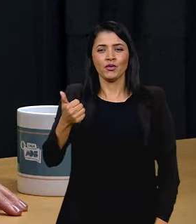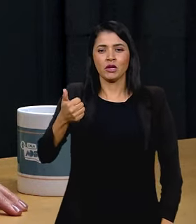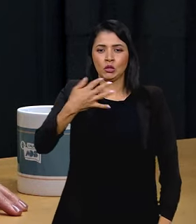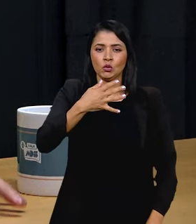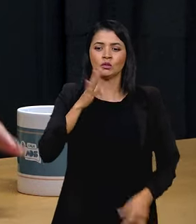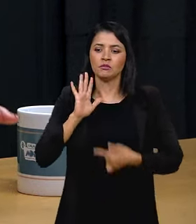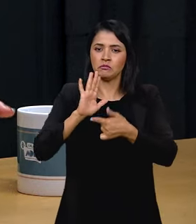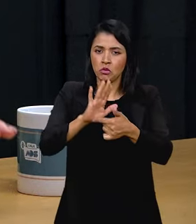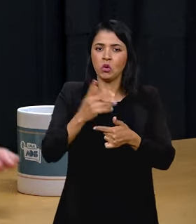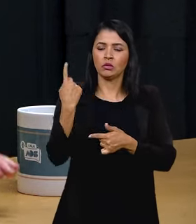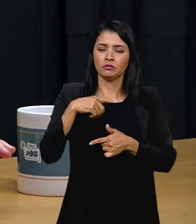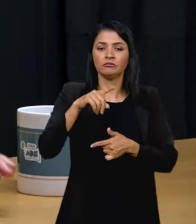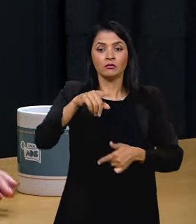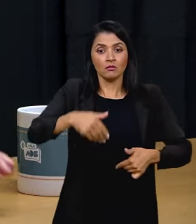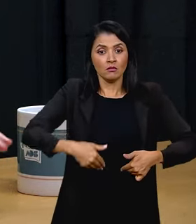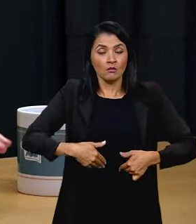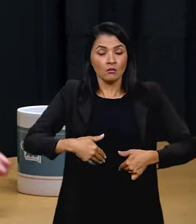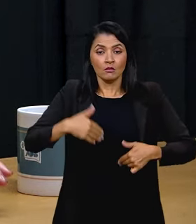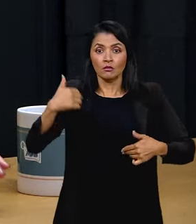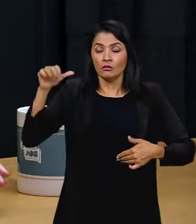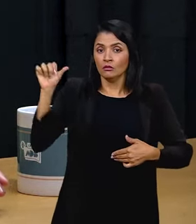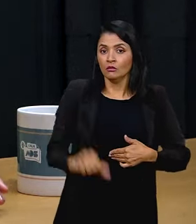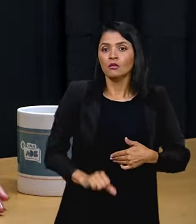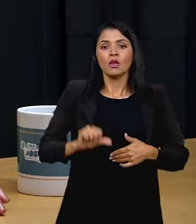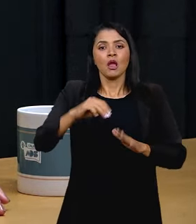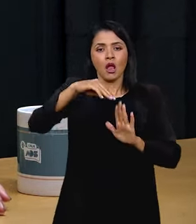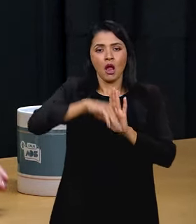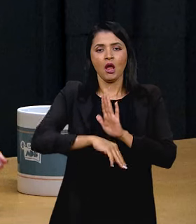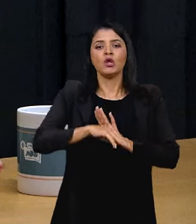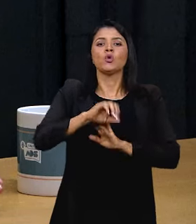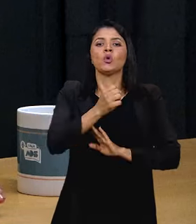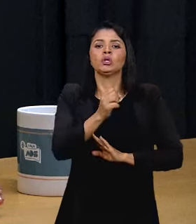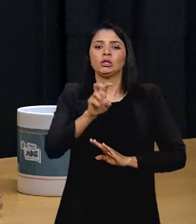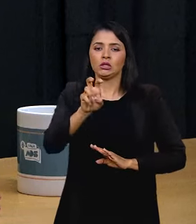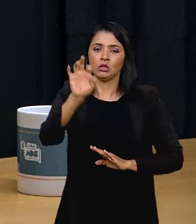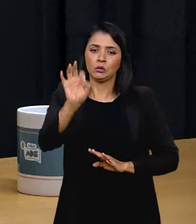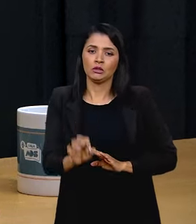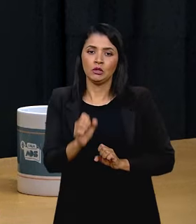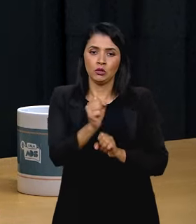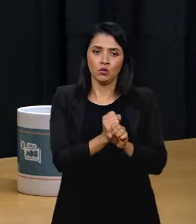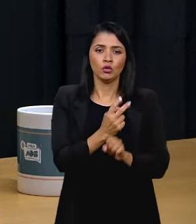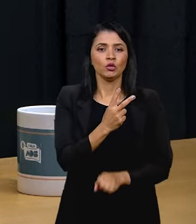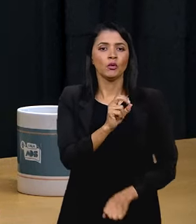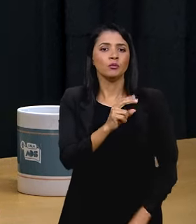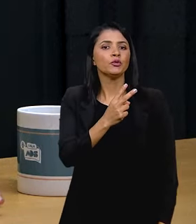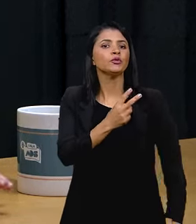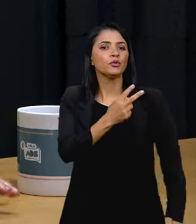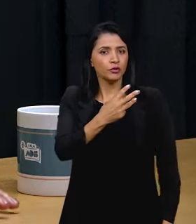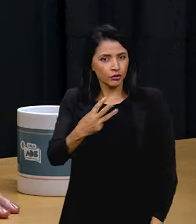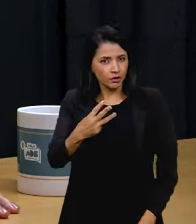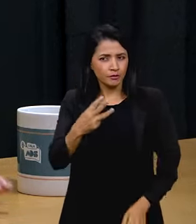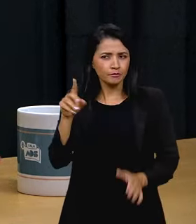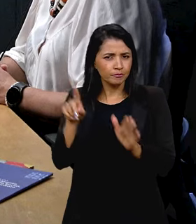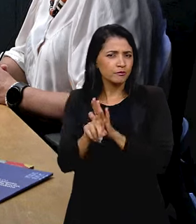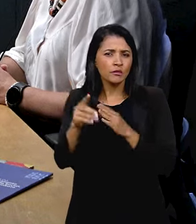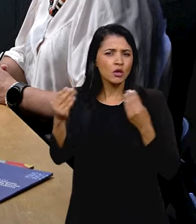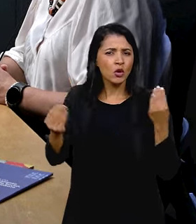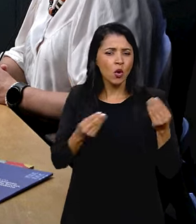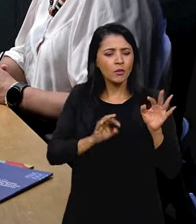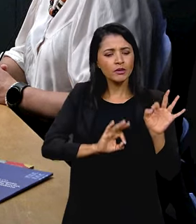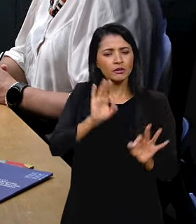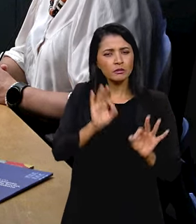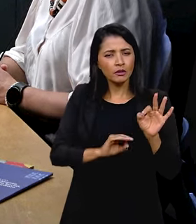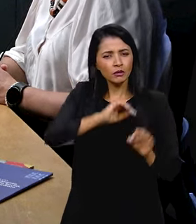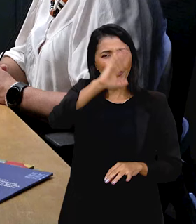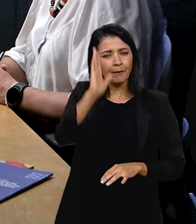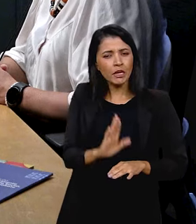alimentar Severa caiu 85% no Brasil apenas no ano de 2023 secretária de que forma